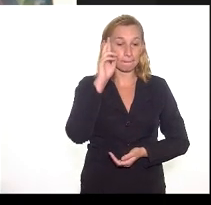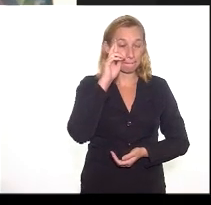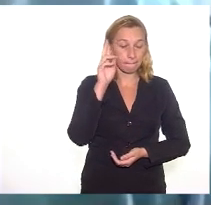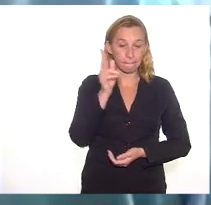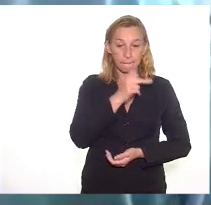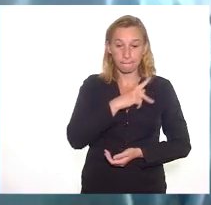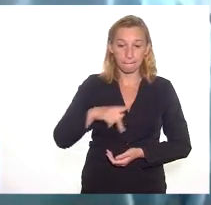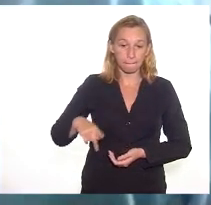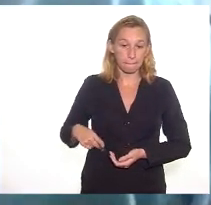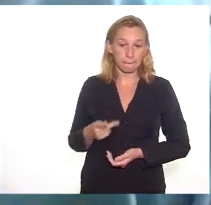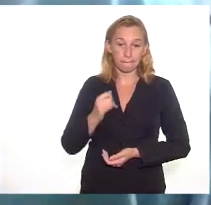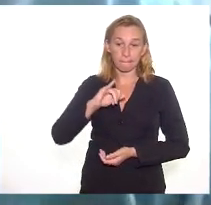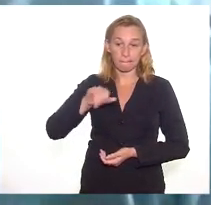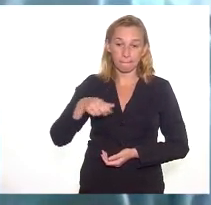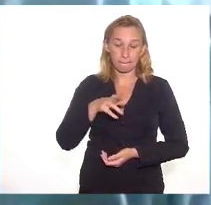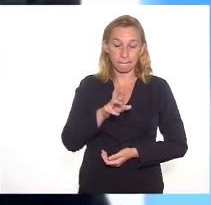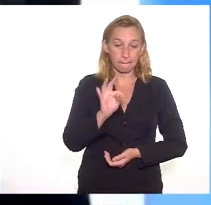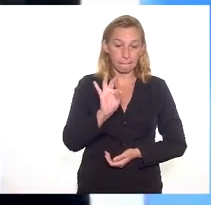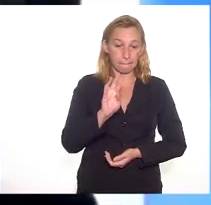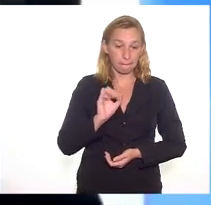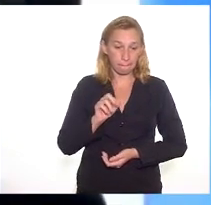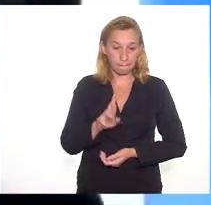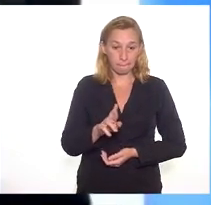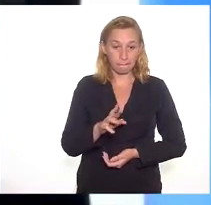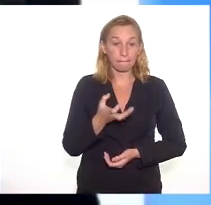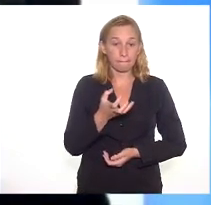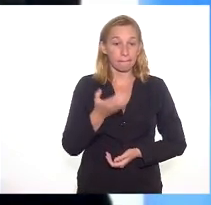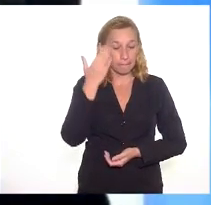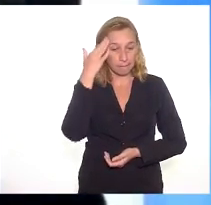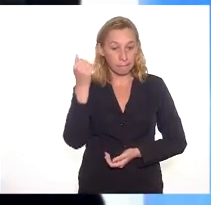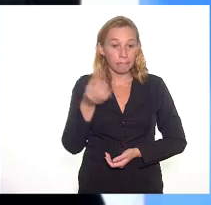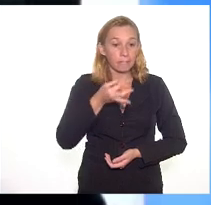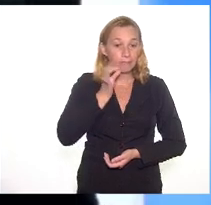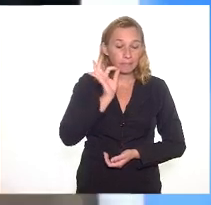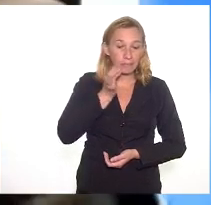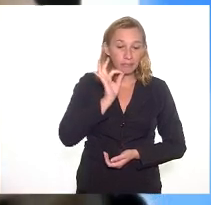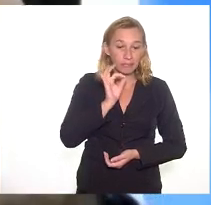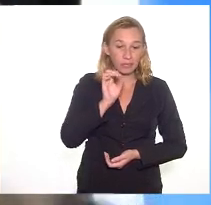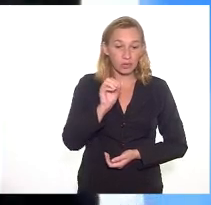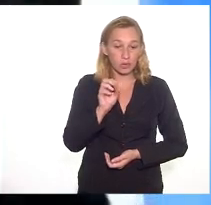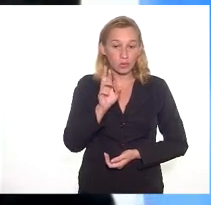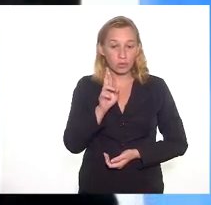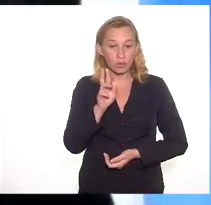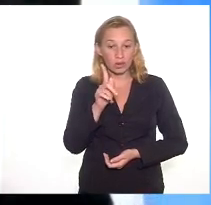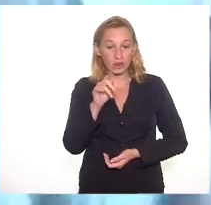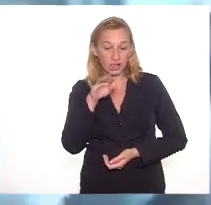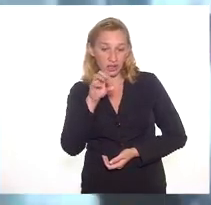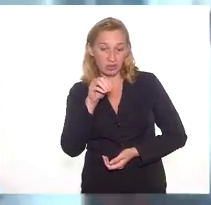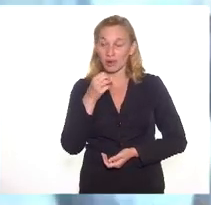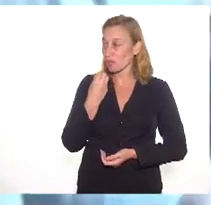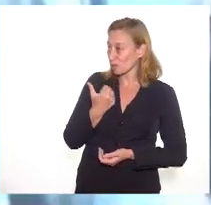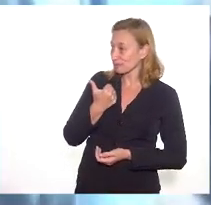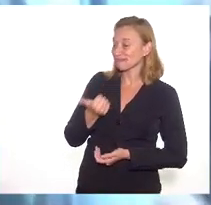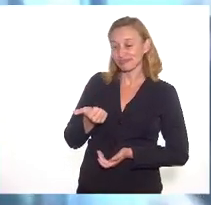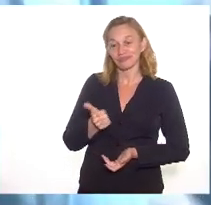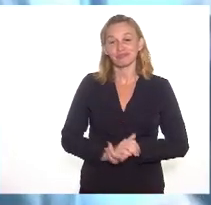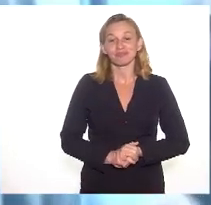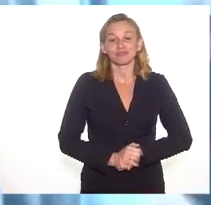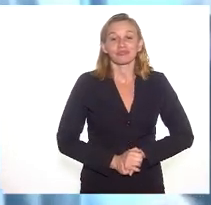Presidente Jair Bittencourt. Eu quero saber como é que vai o nosso café orgânico. Tá bom.